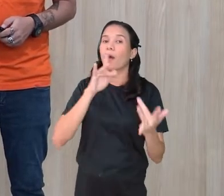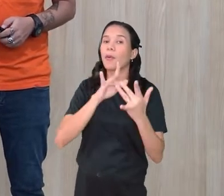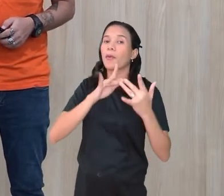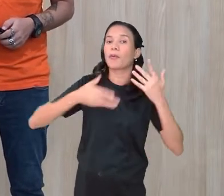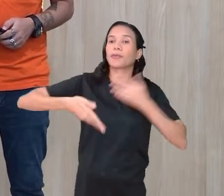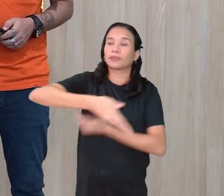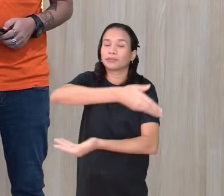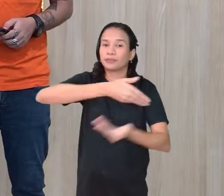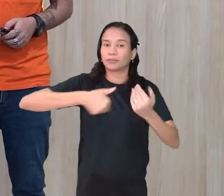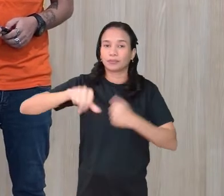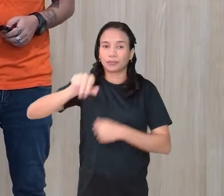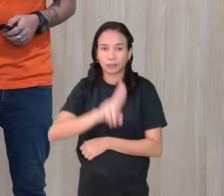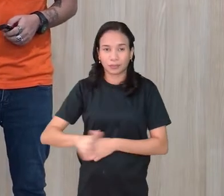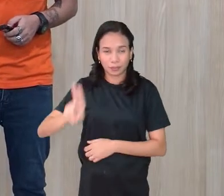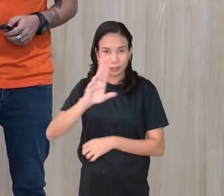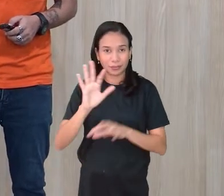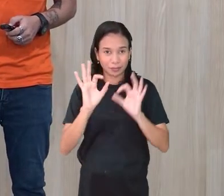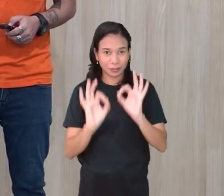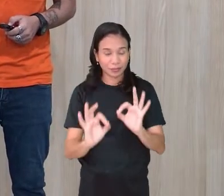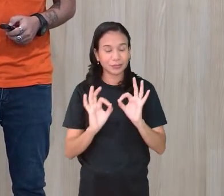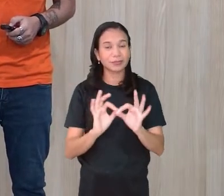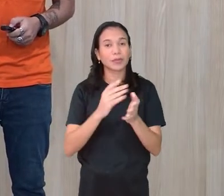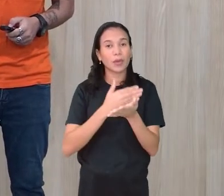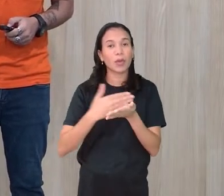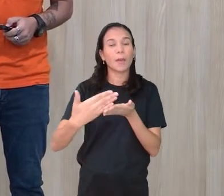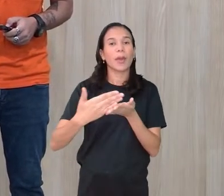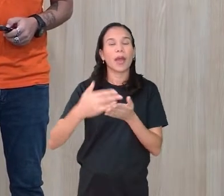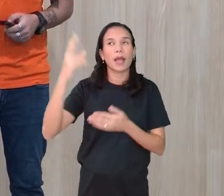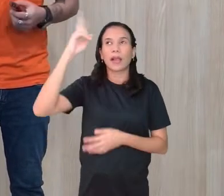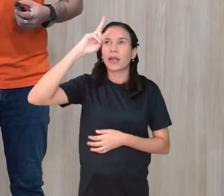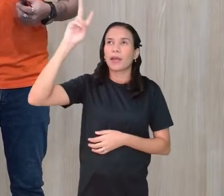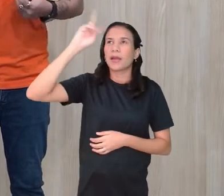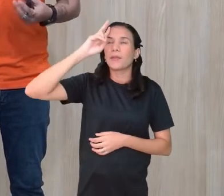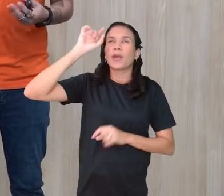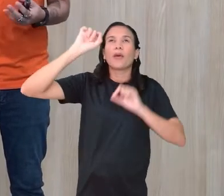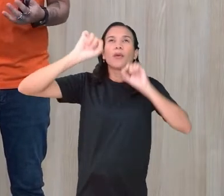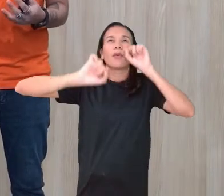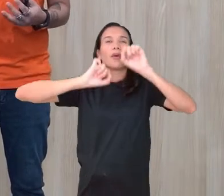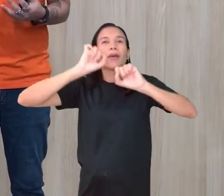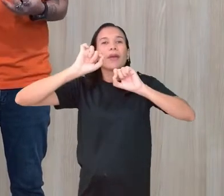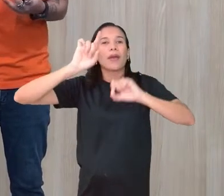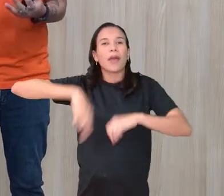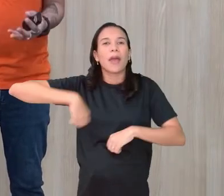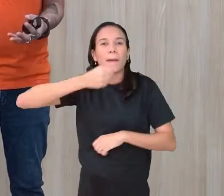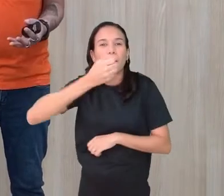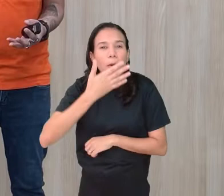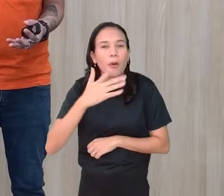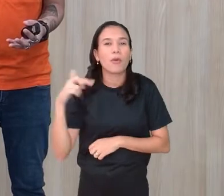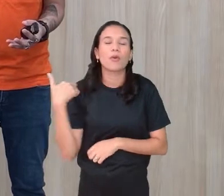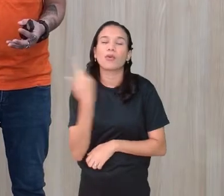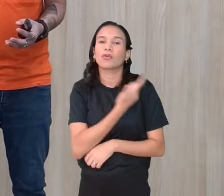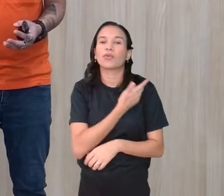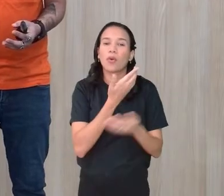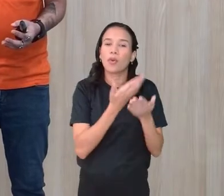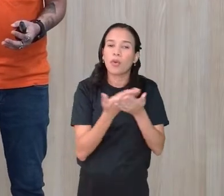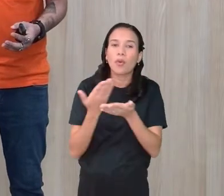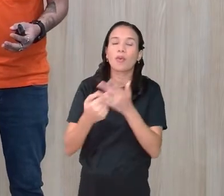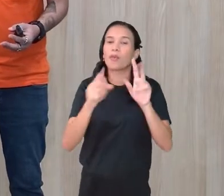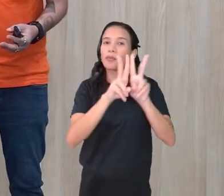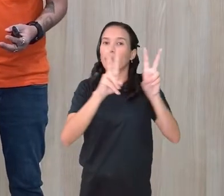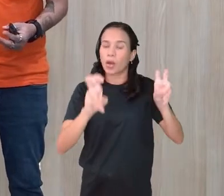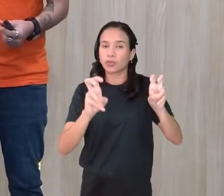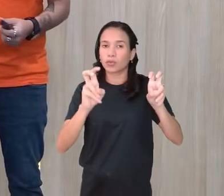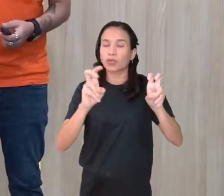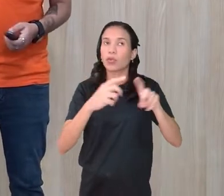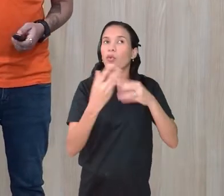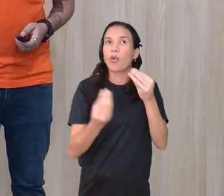gente aí no aplicativo. Então, a gente vai começar com uma lembrança, né? É muito bom a gente começar a trabalhar um assunto voltando um